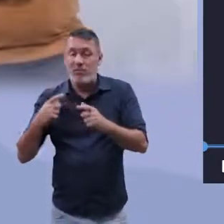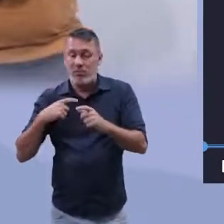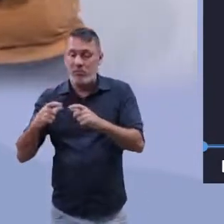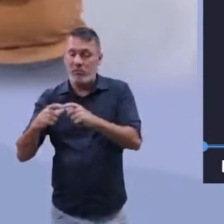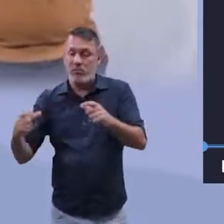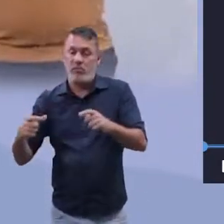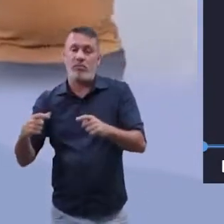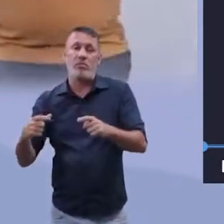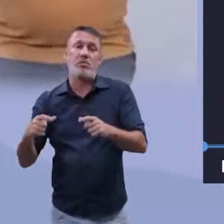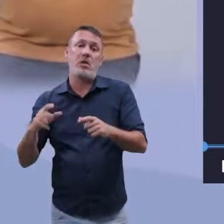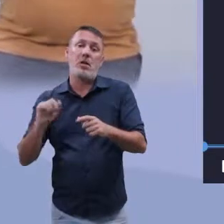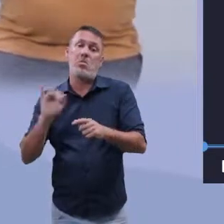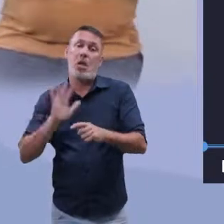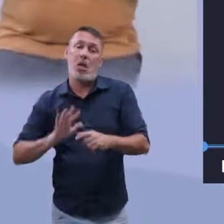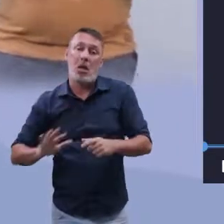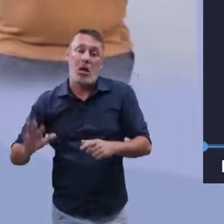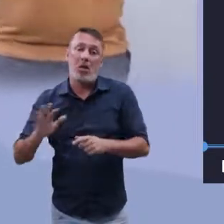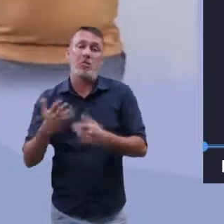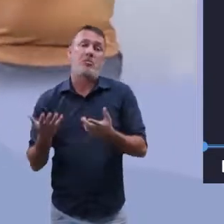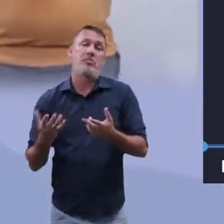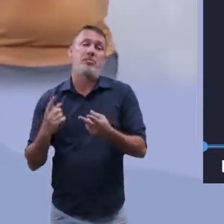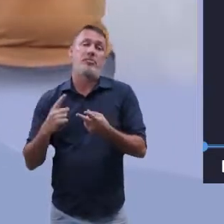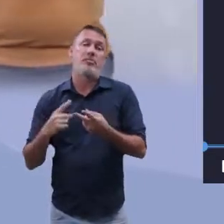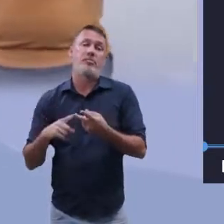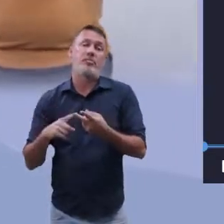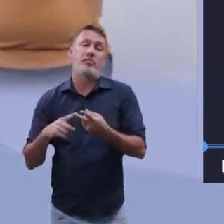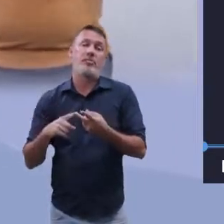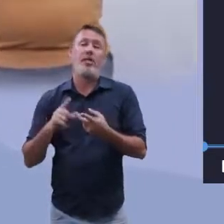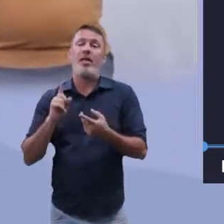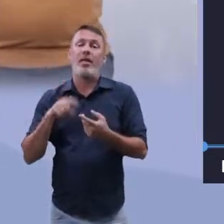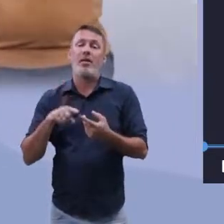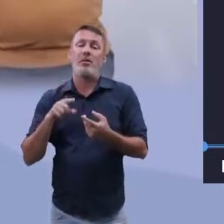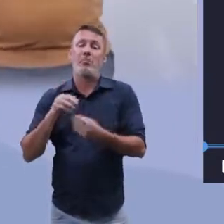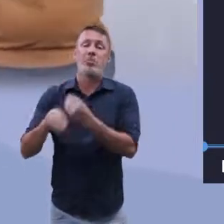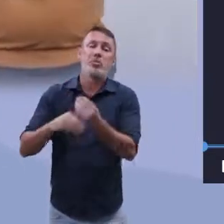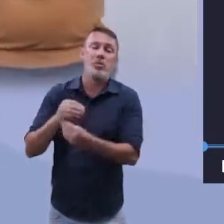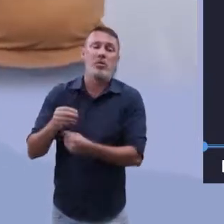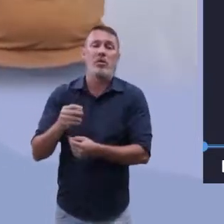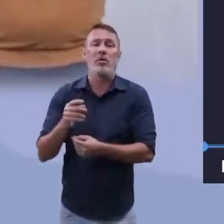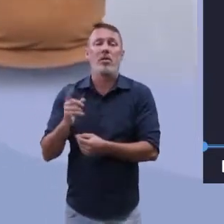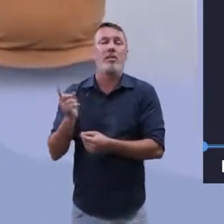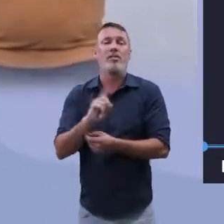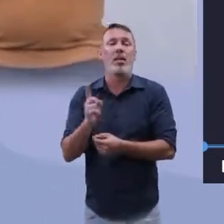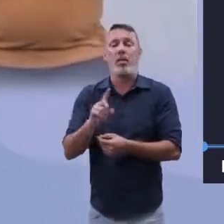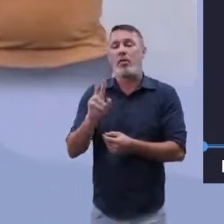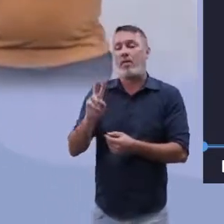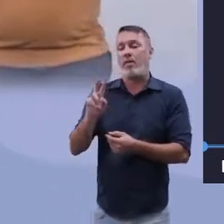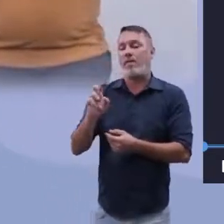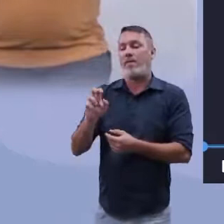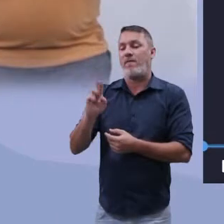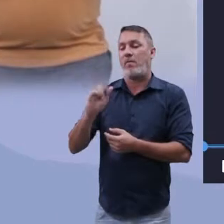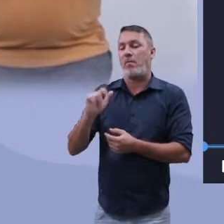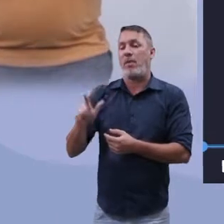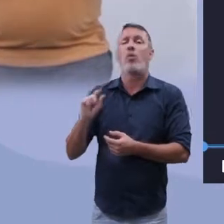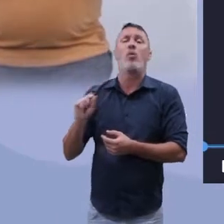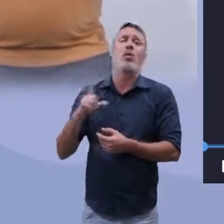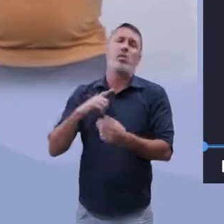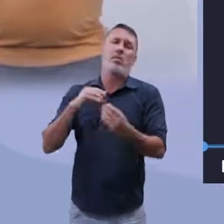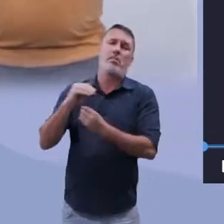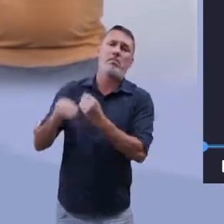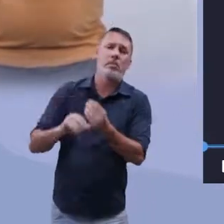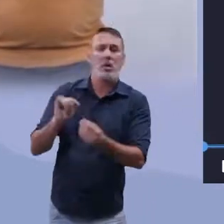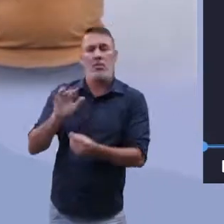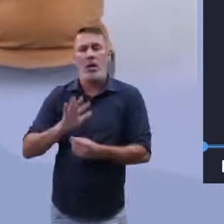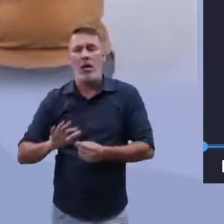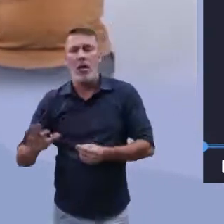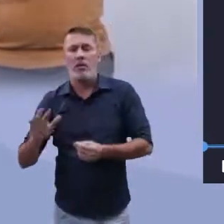sobre, e um texto não verbal. O que é um texto não verbal, professor? Um texto misto, né? Vamos assim dizer, são os textos que vão